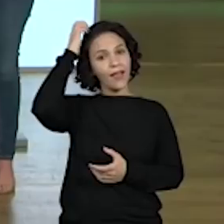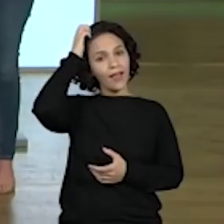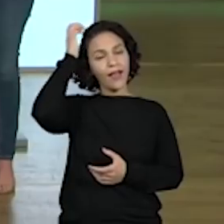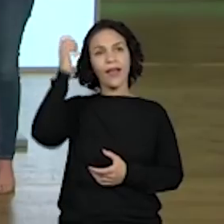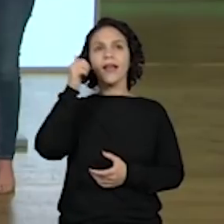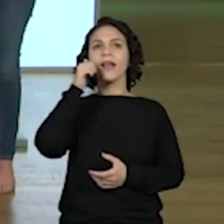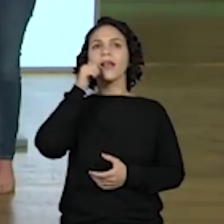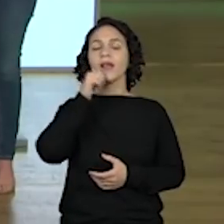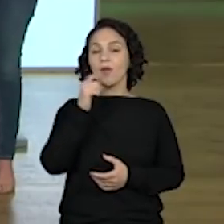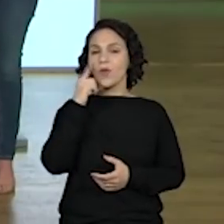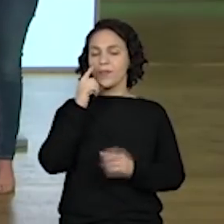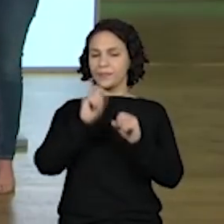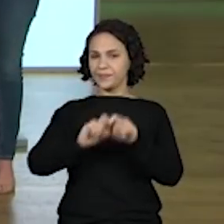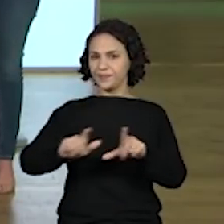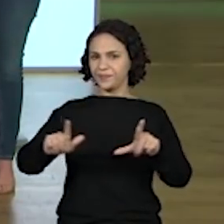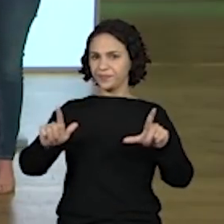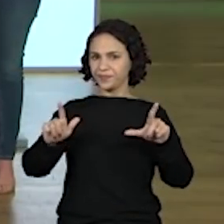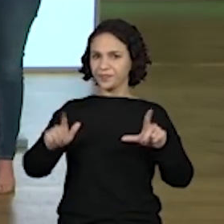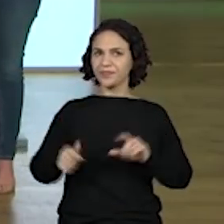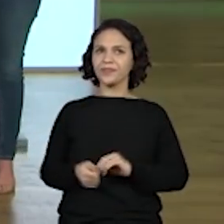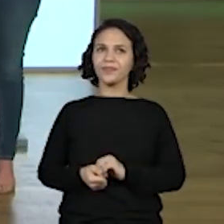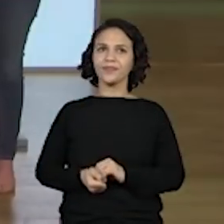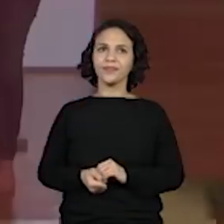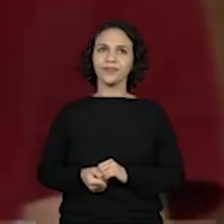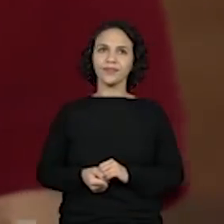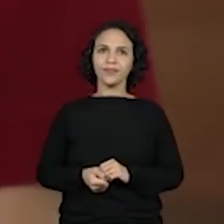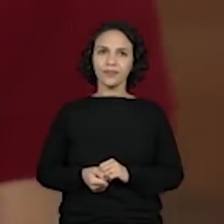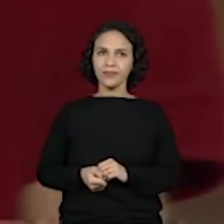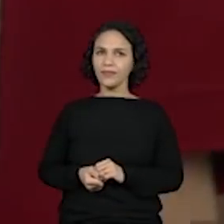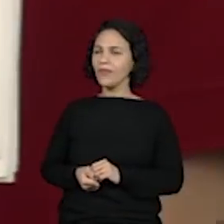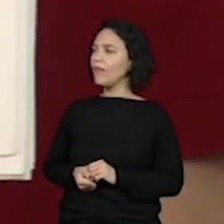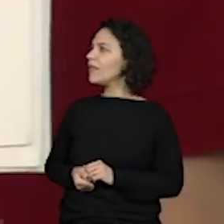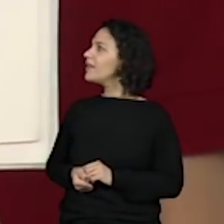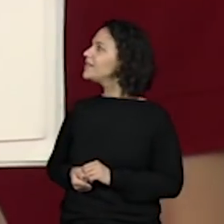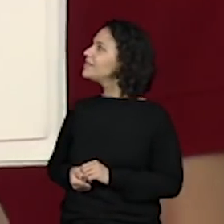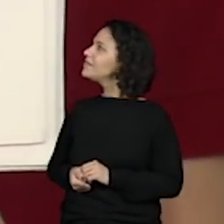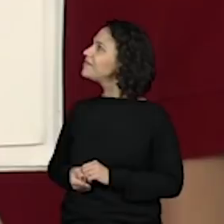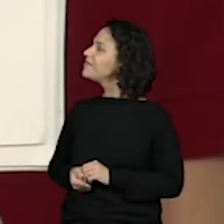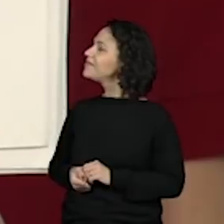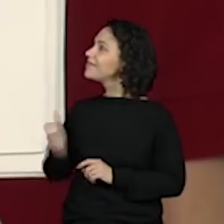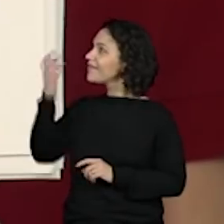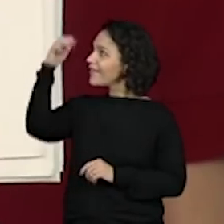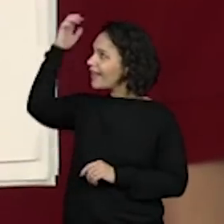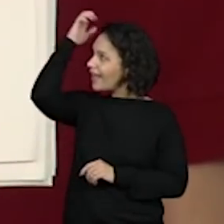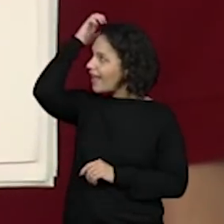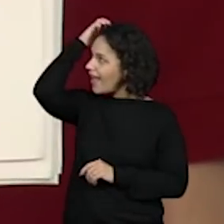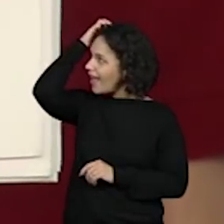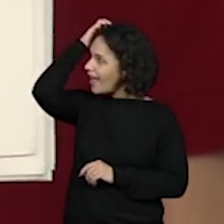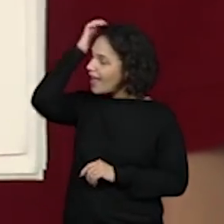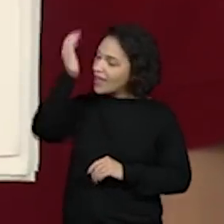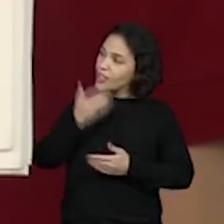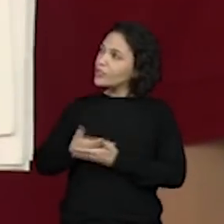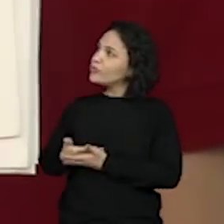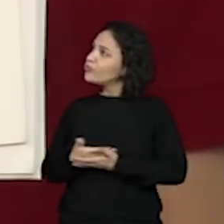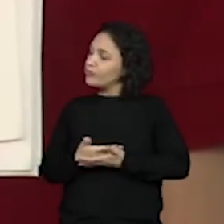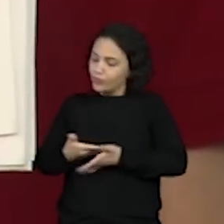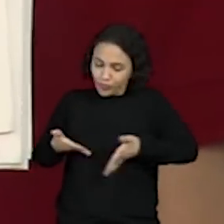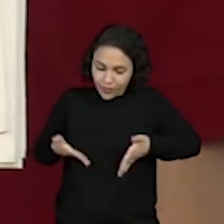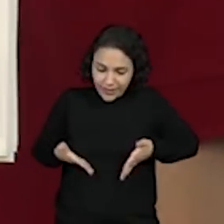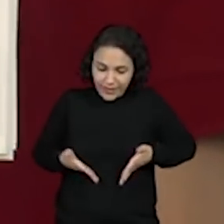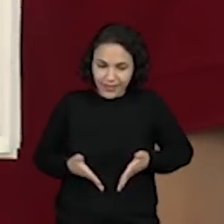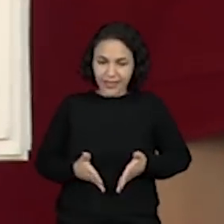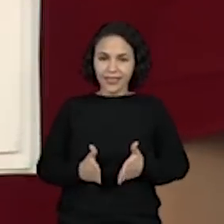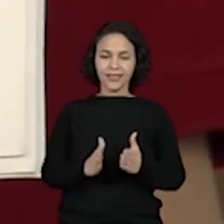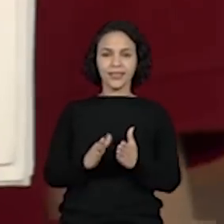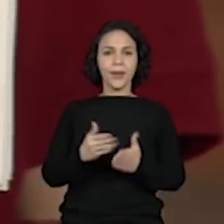era a nossa situação inicial? Observem. A rainha teve um bebê. A rainha teve